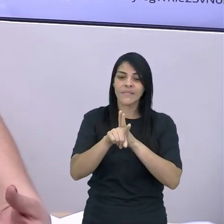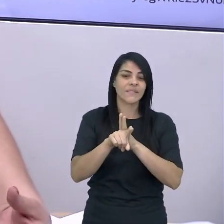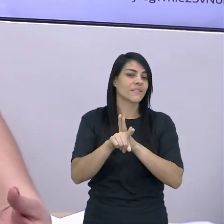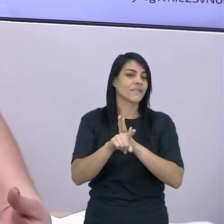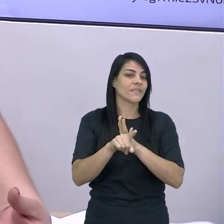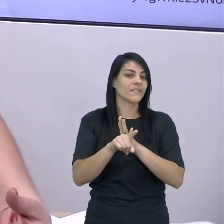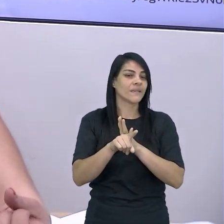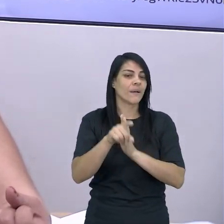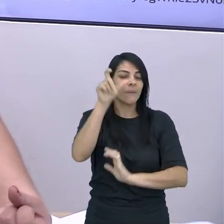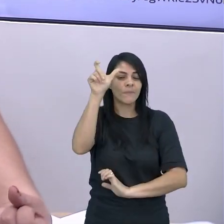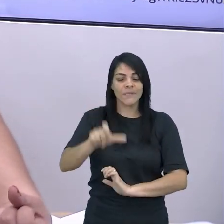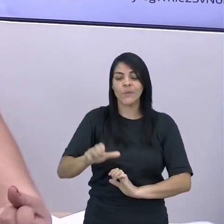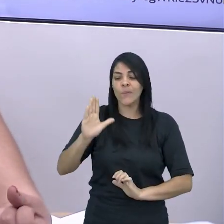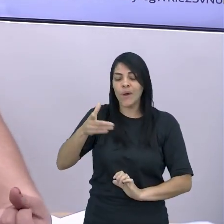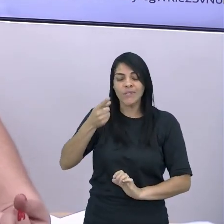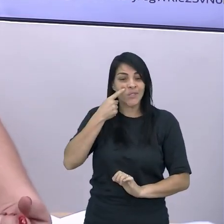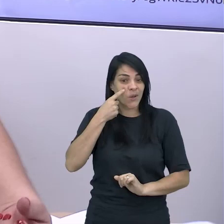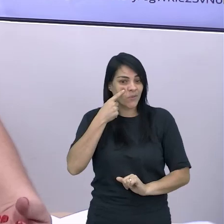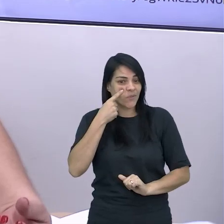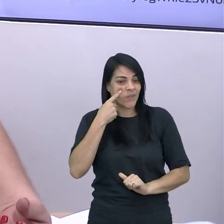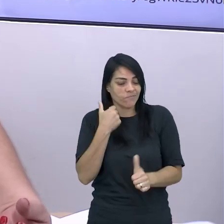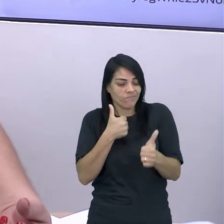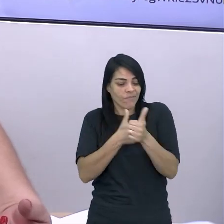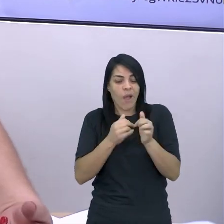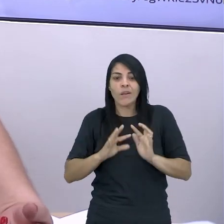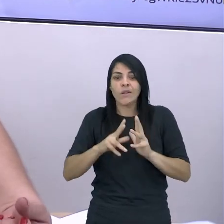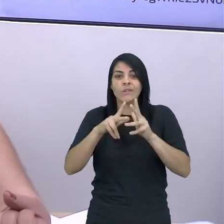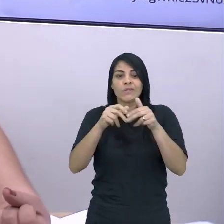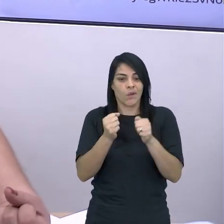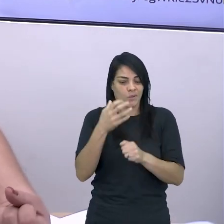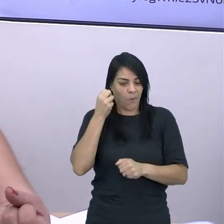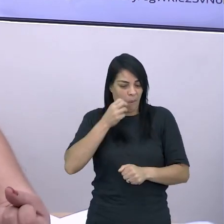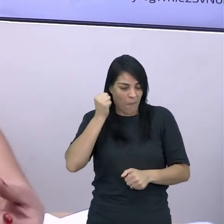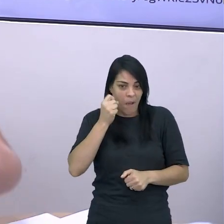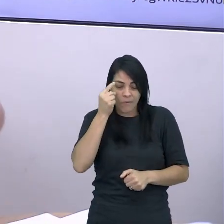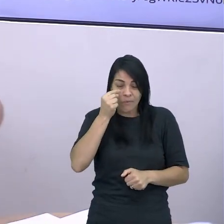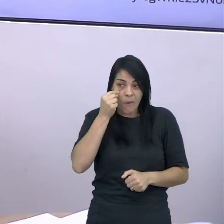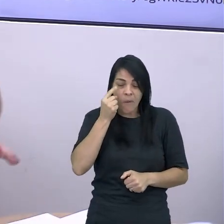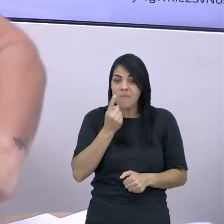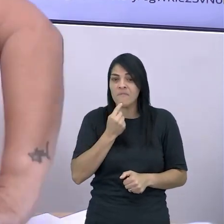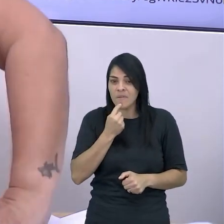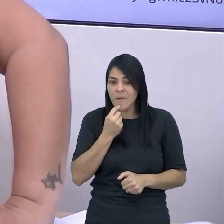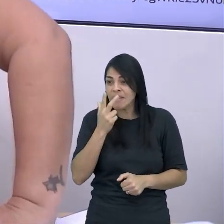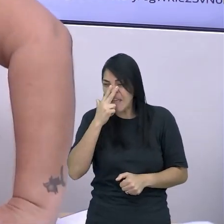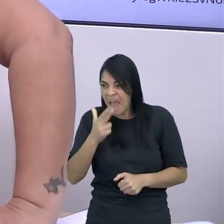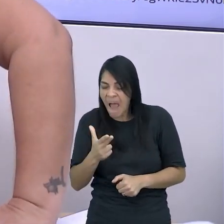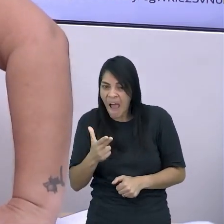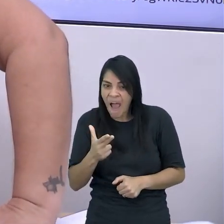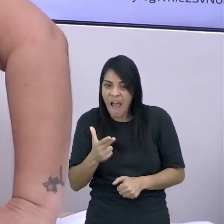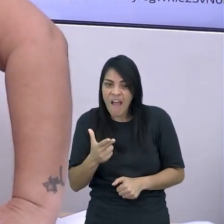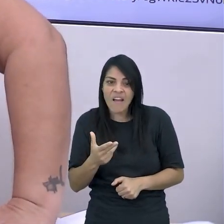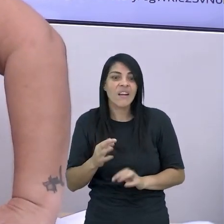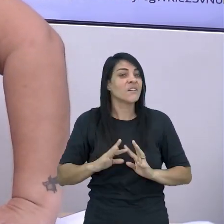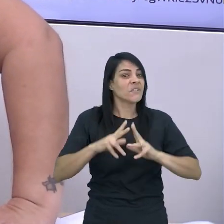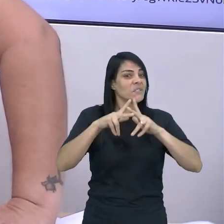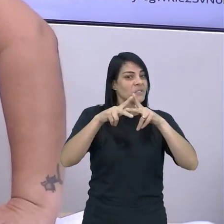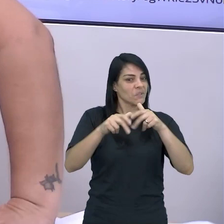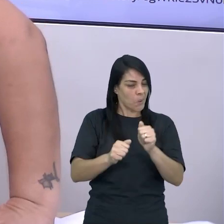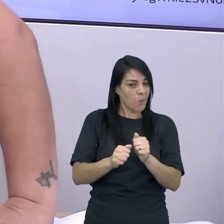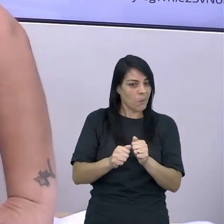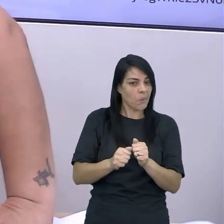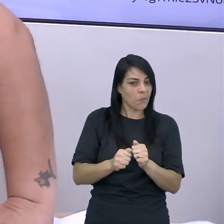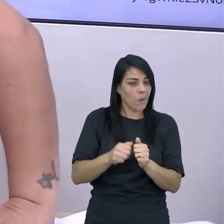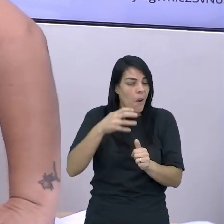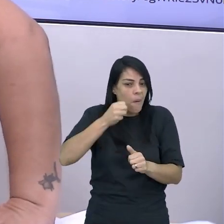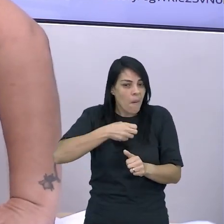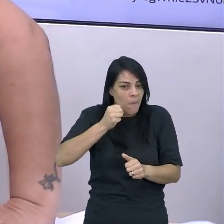Alguém já viu de perto? Eles são todos brancos de olhos vermelhos? Então, a gente pergunta assim, eles são todos white e os